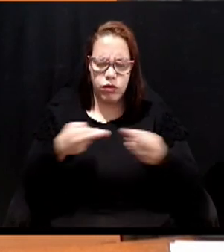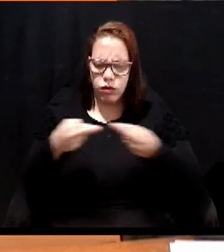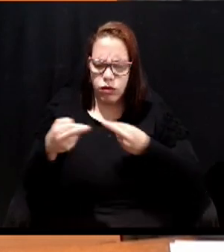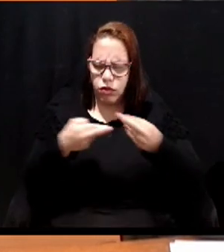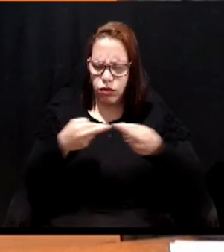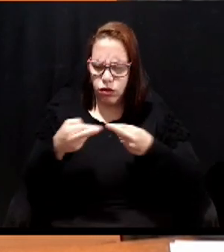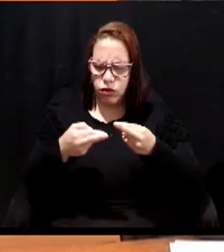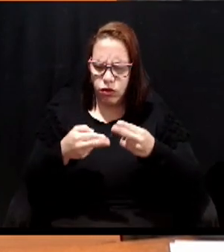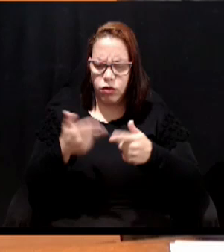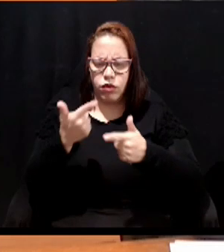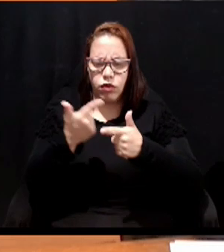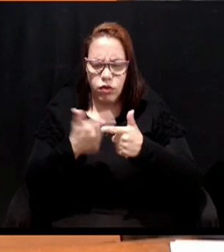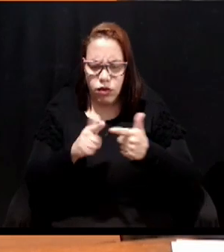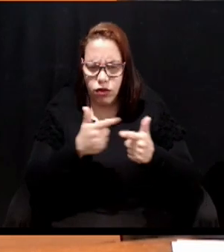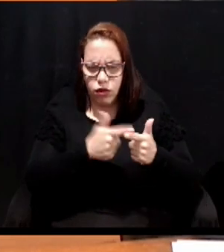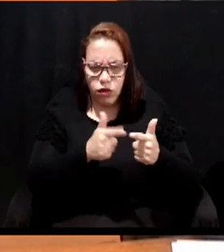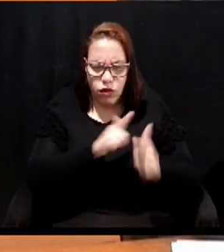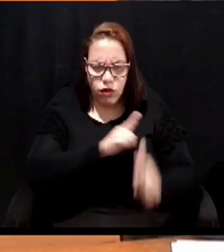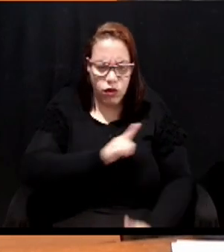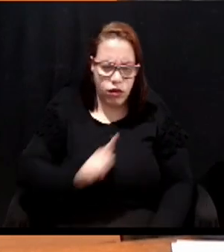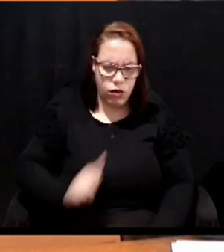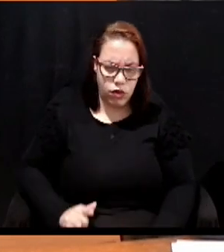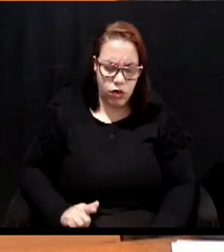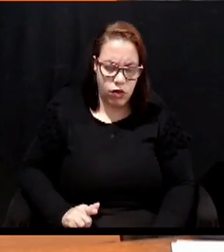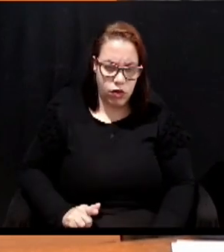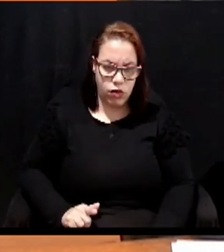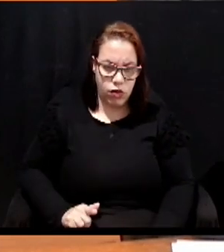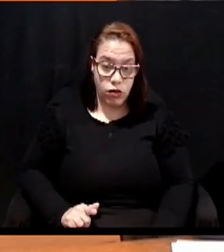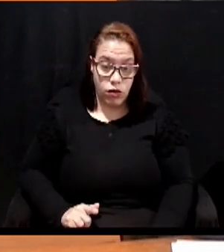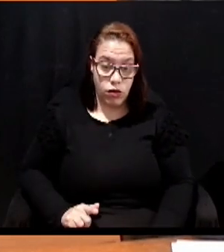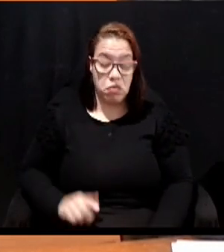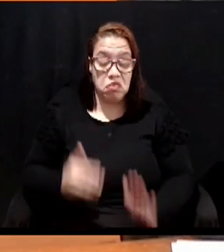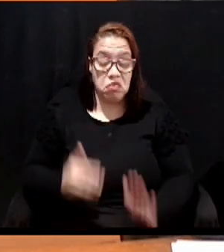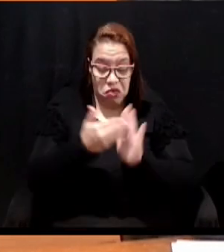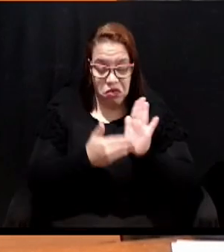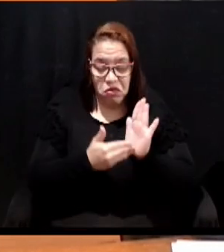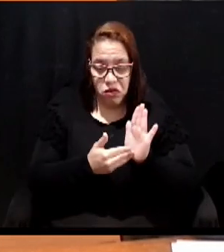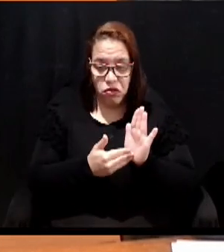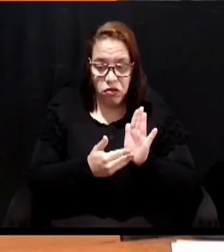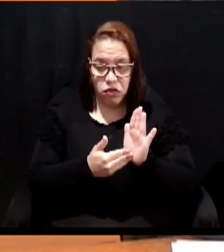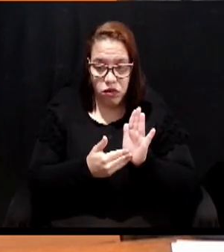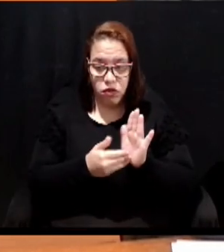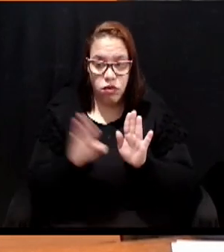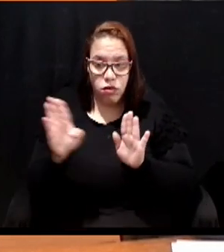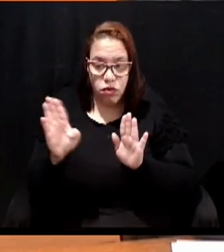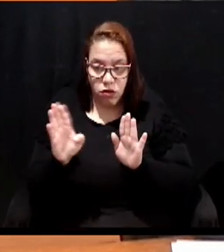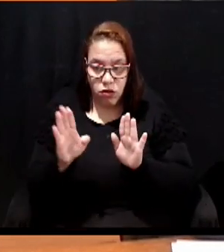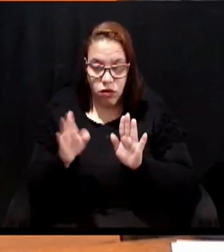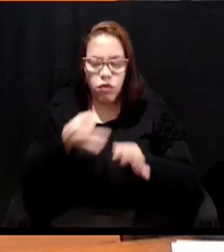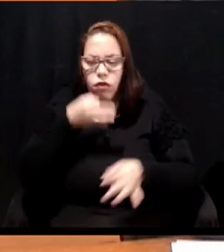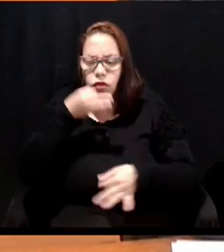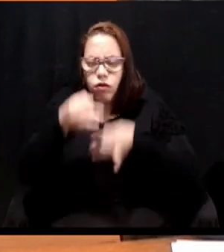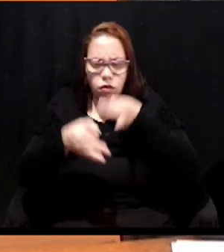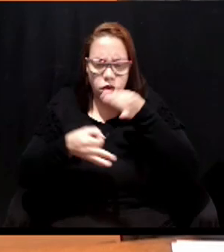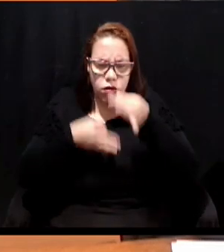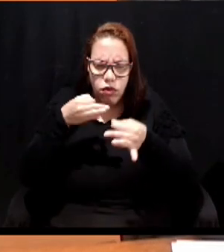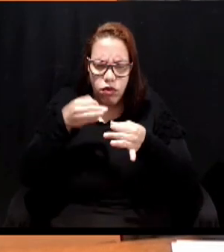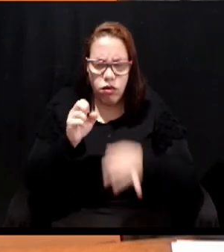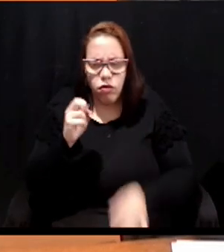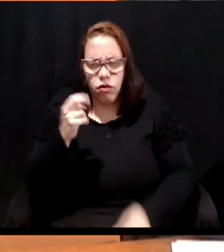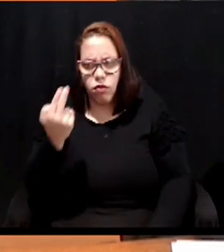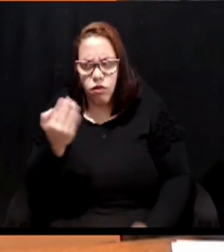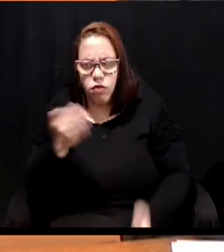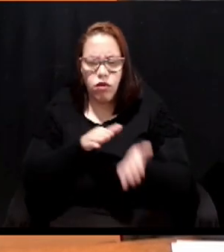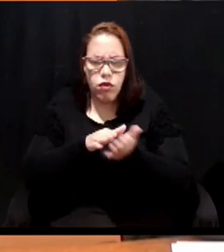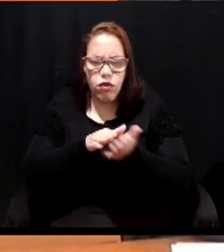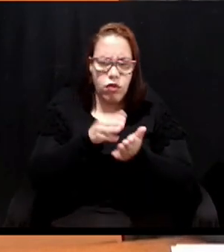programas governamentais e não governamentais relativos à matéria. B. Opinar e ou emitir parecer sobre